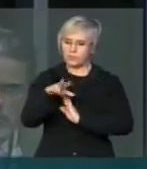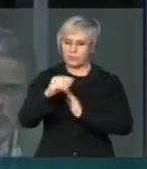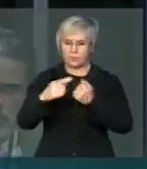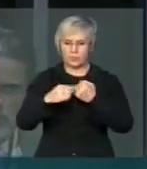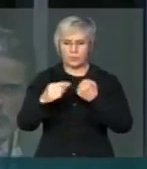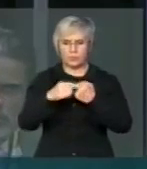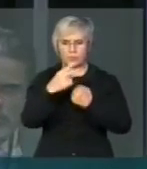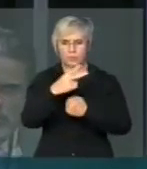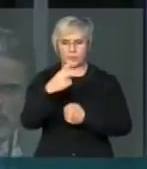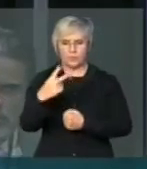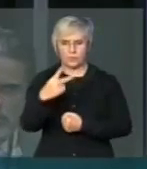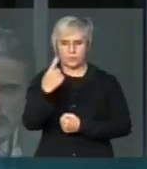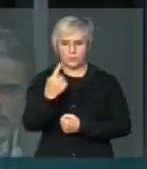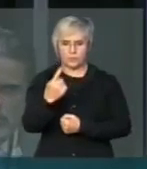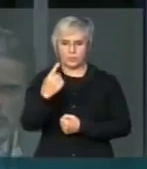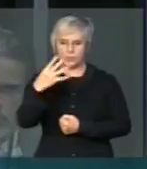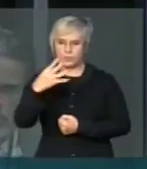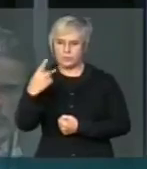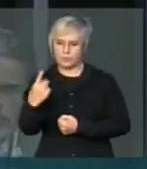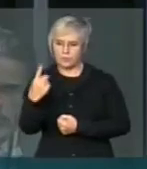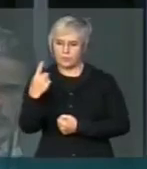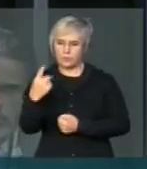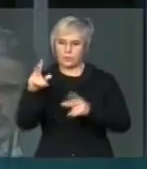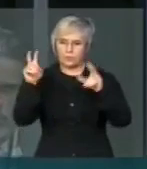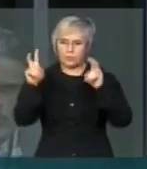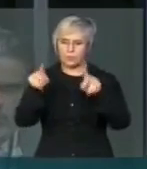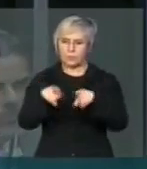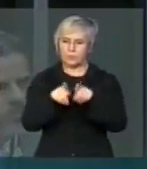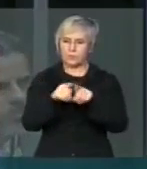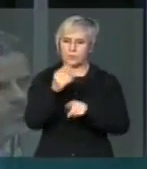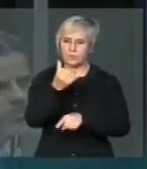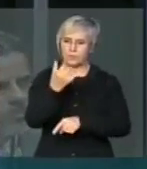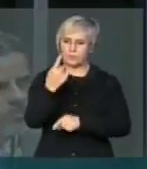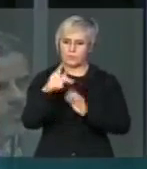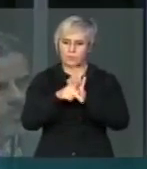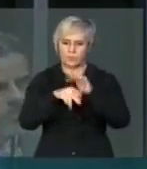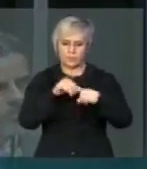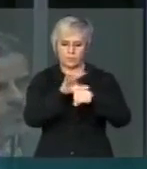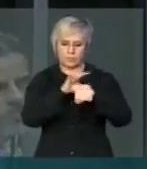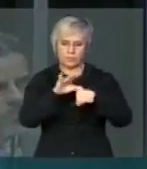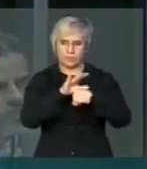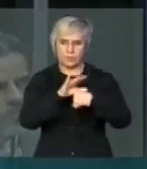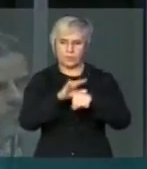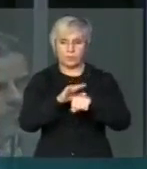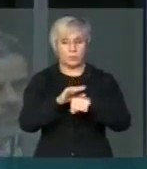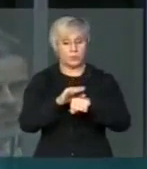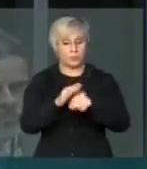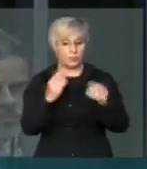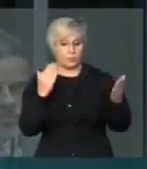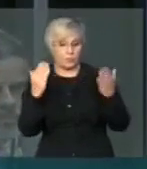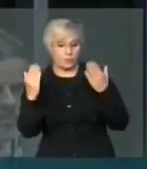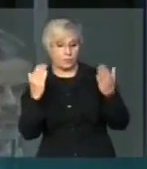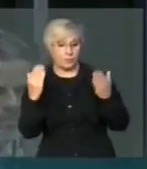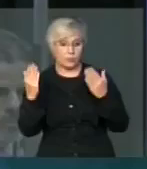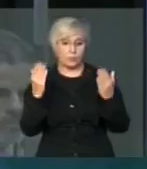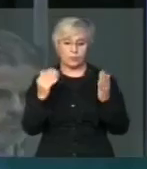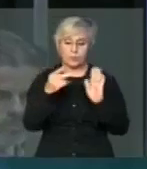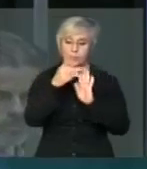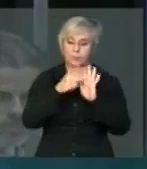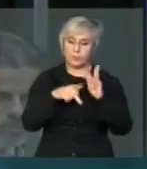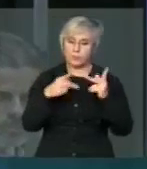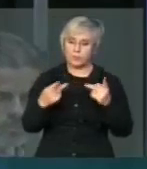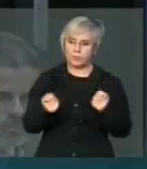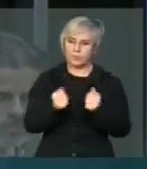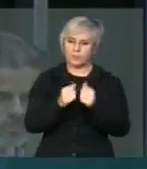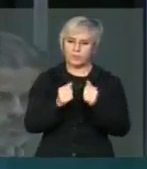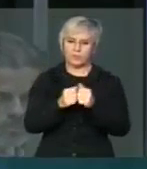1, 48 caput e 61 da Constituição da República. Materialmente, o projeto e as emendas